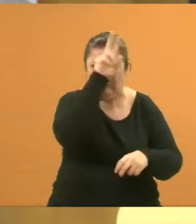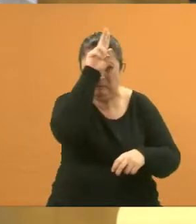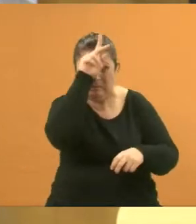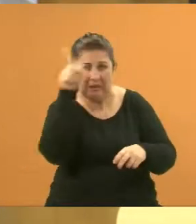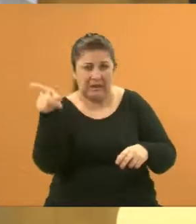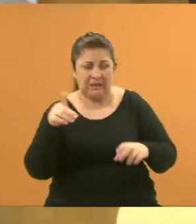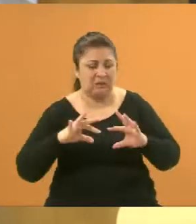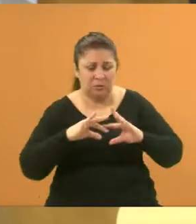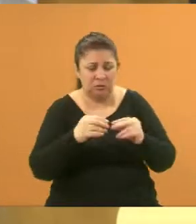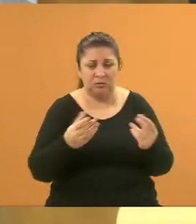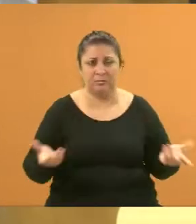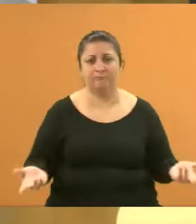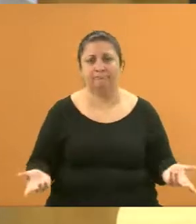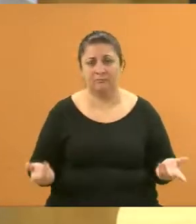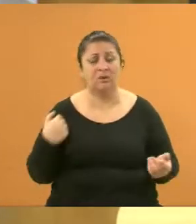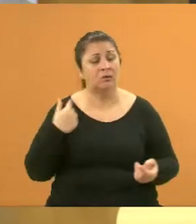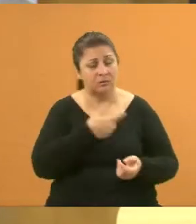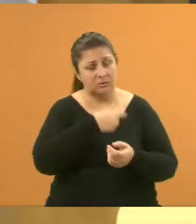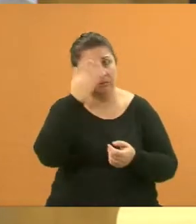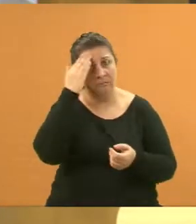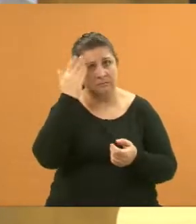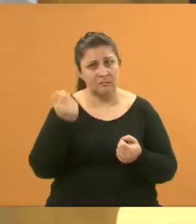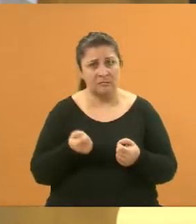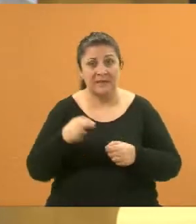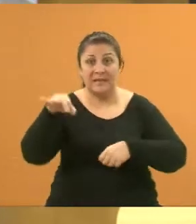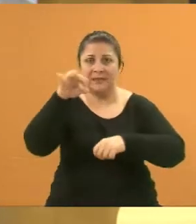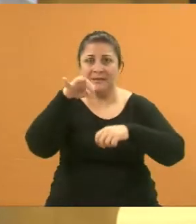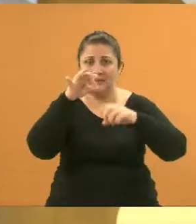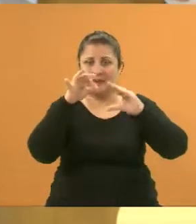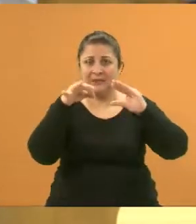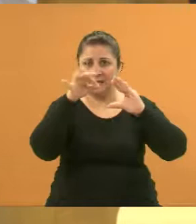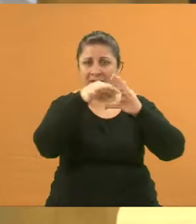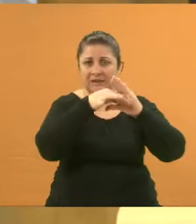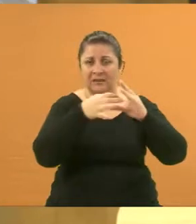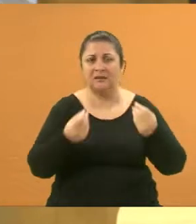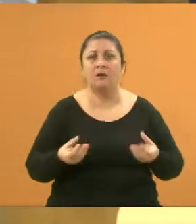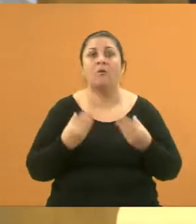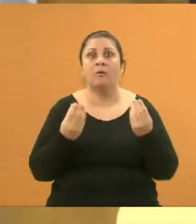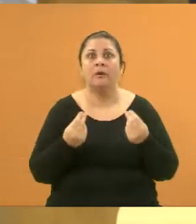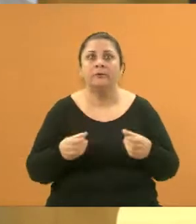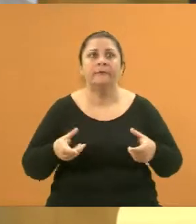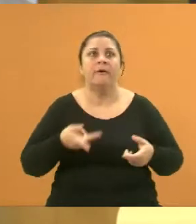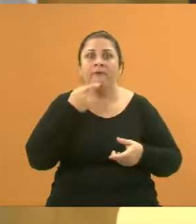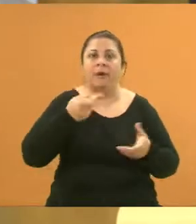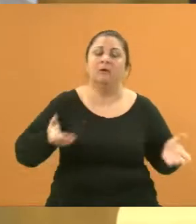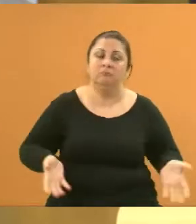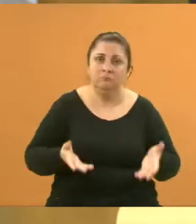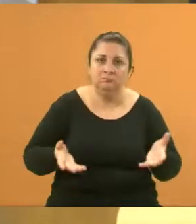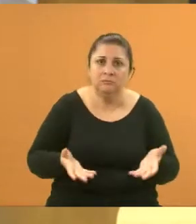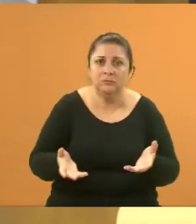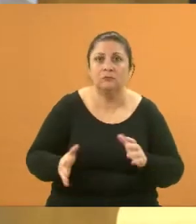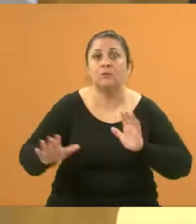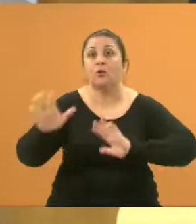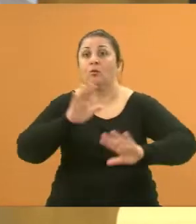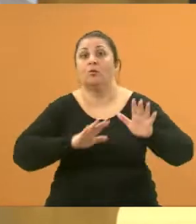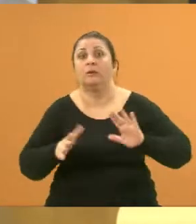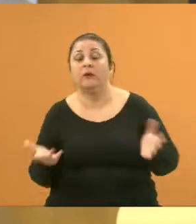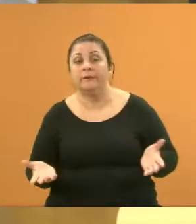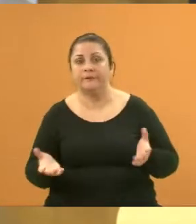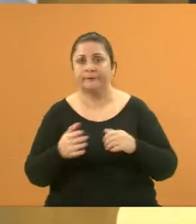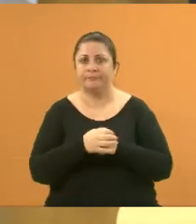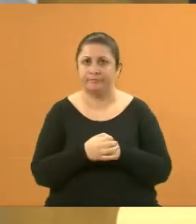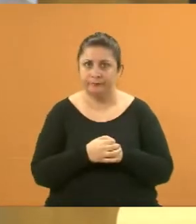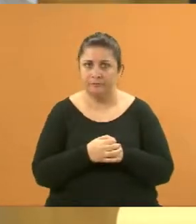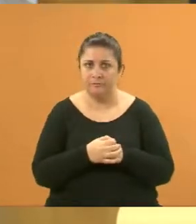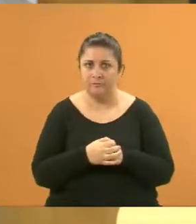de todos os insetos. A gente sabe bem disso. A dengue, quantas campanhas não têm sido feitas nesse país, em momentos em que